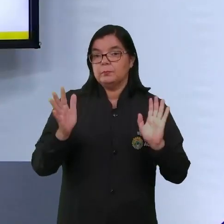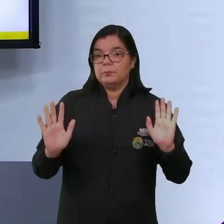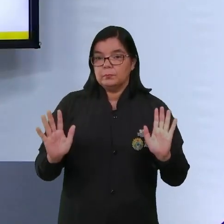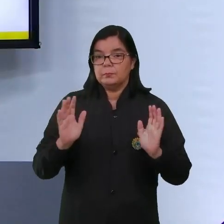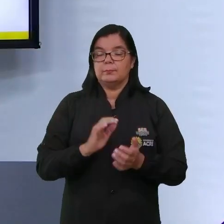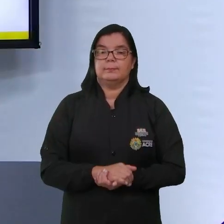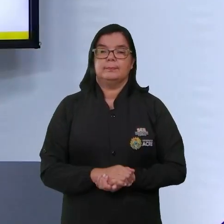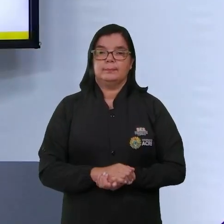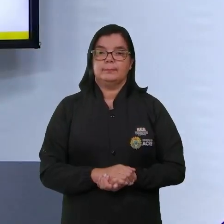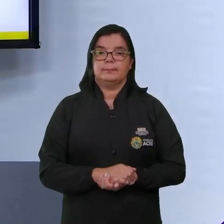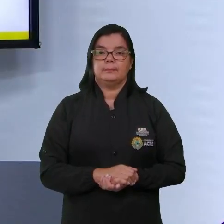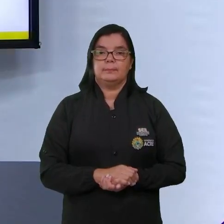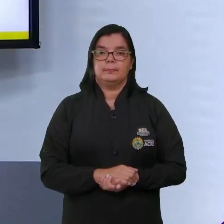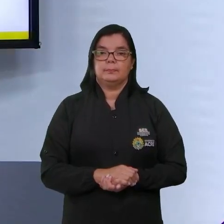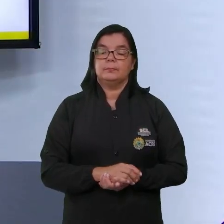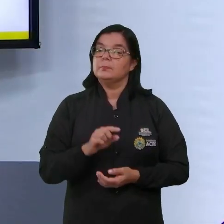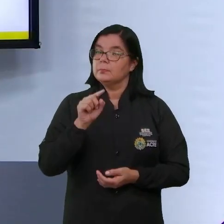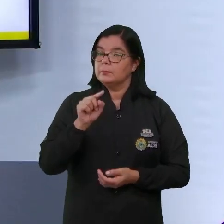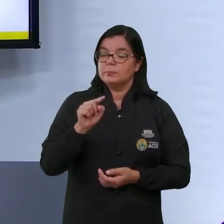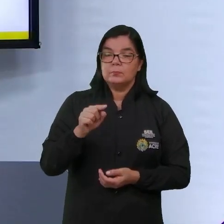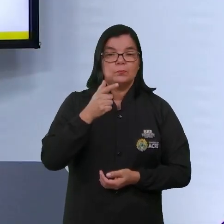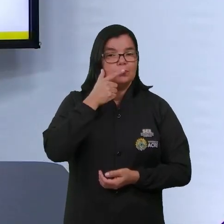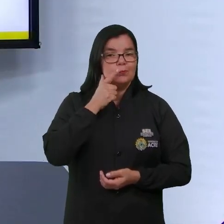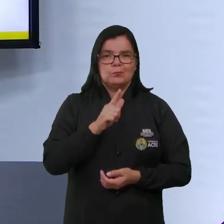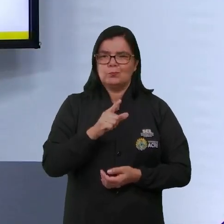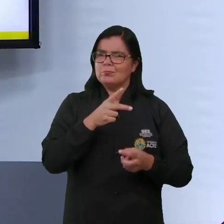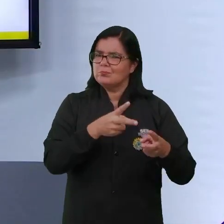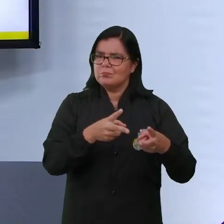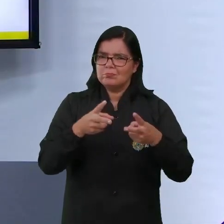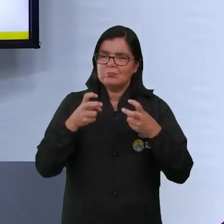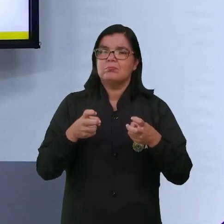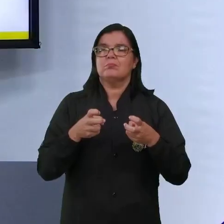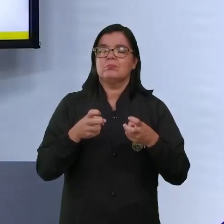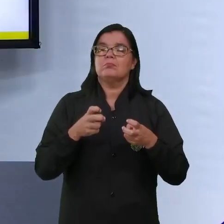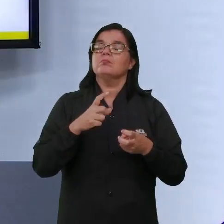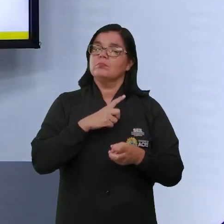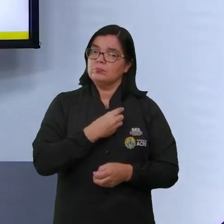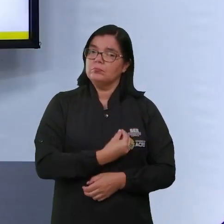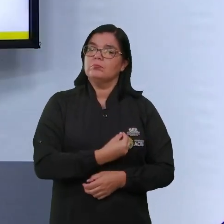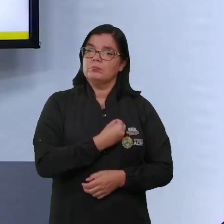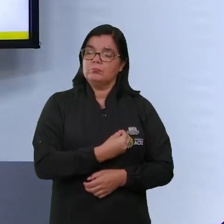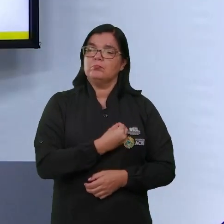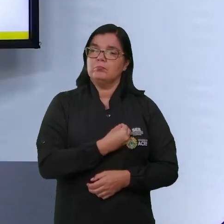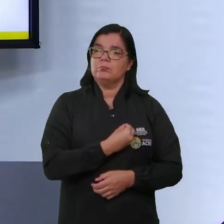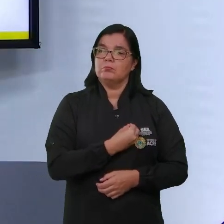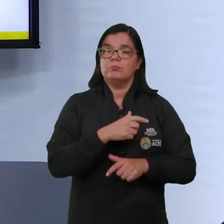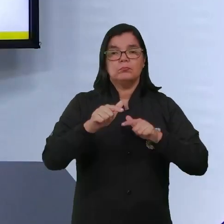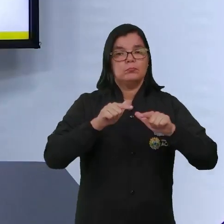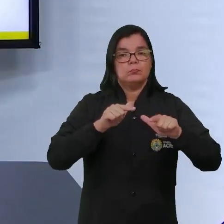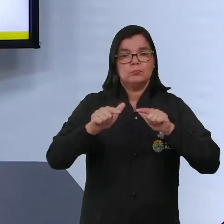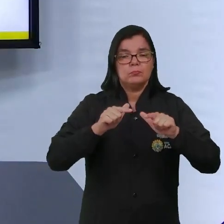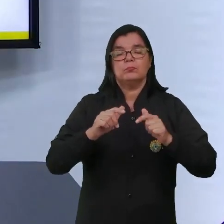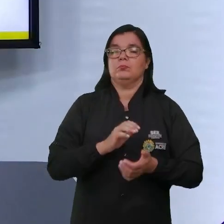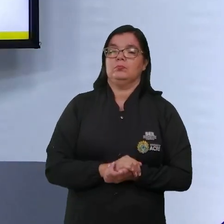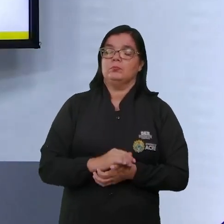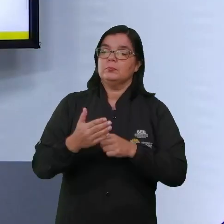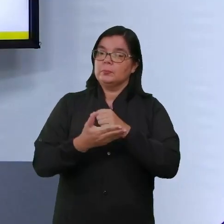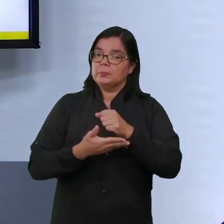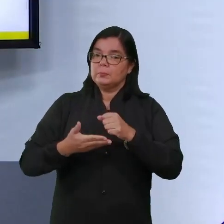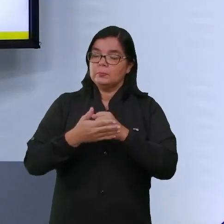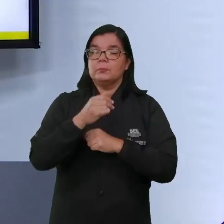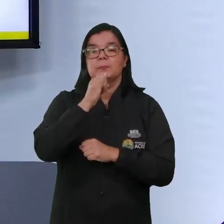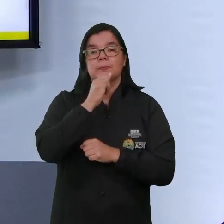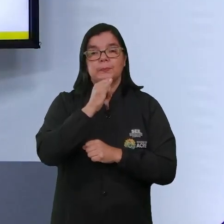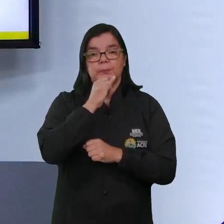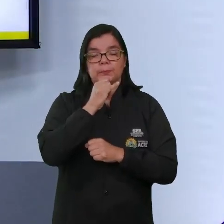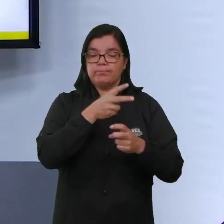destino. E você não conseguir perceber que você vive uma dinâmica de trabalho baseada, por